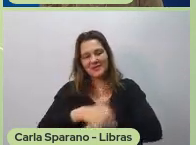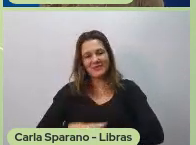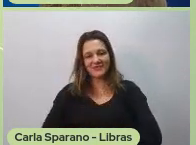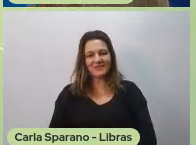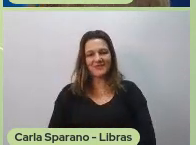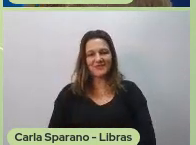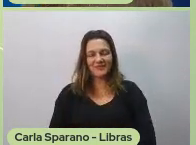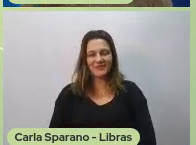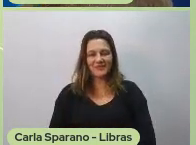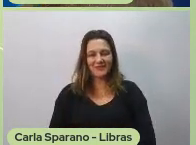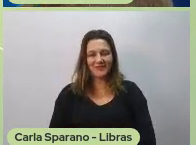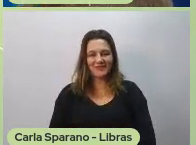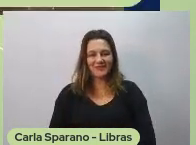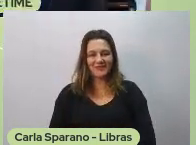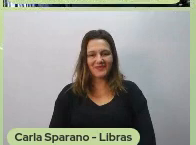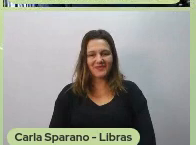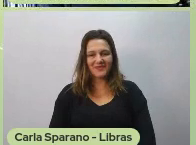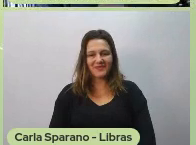Débora?